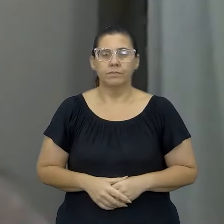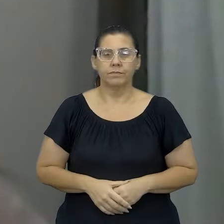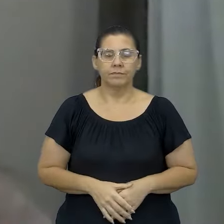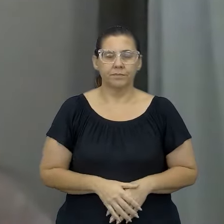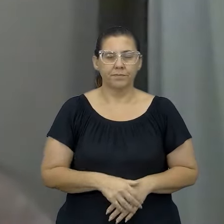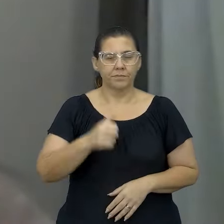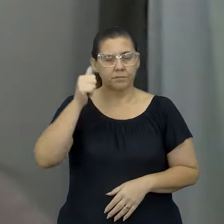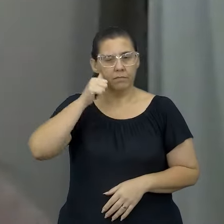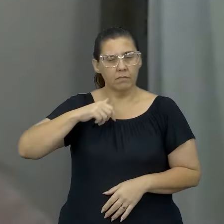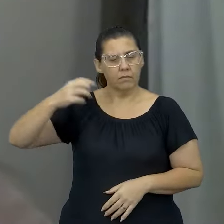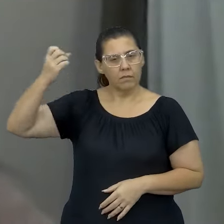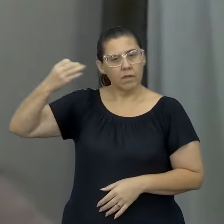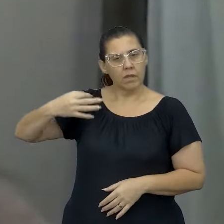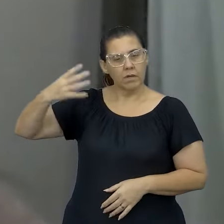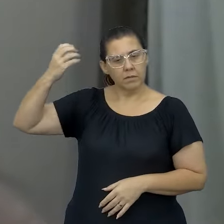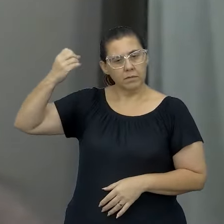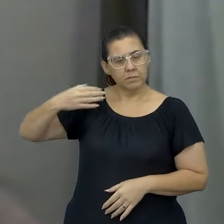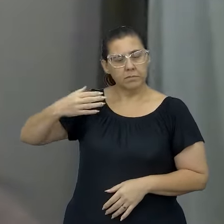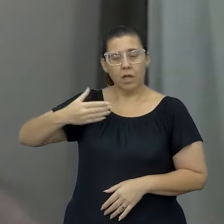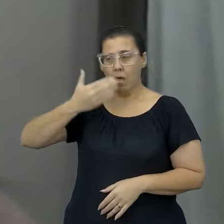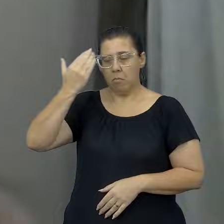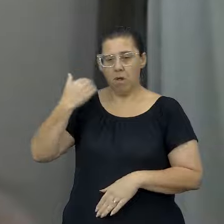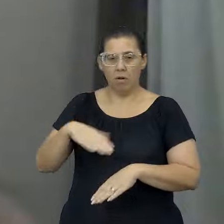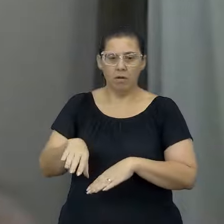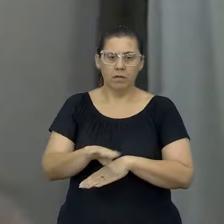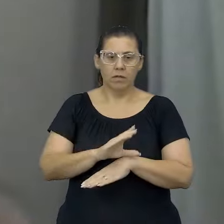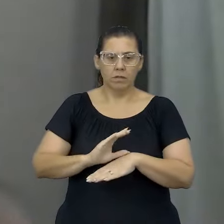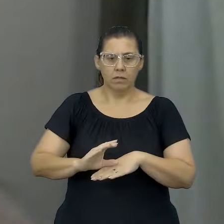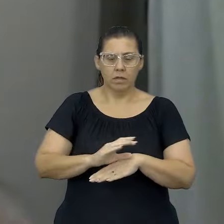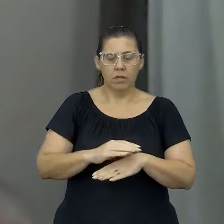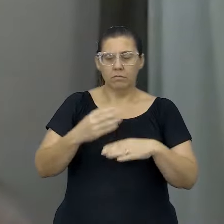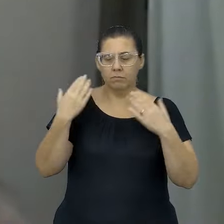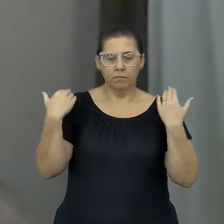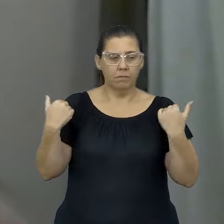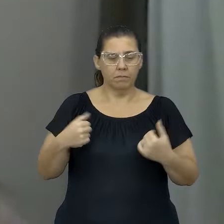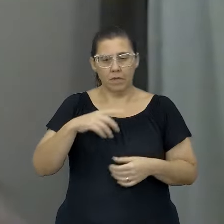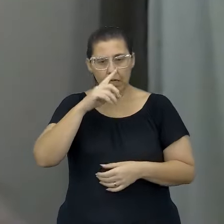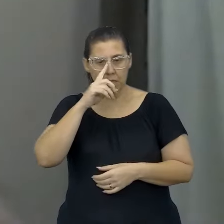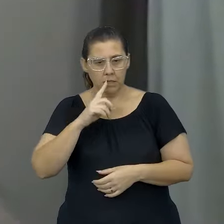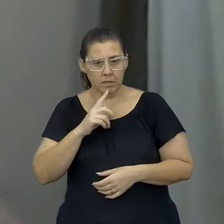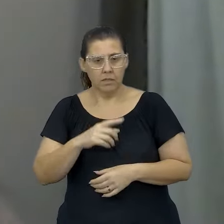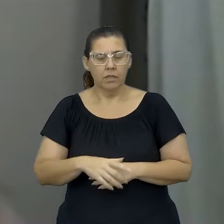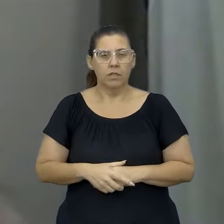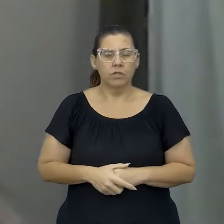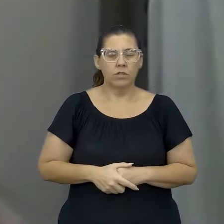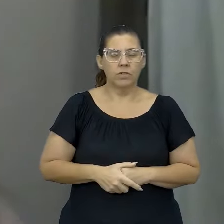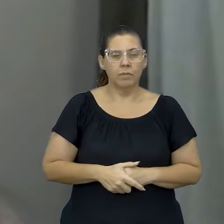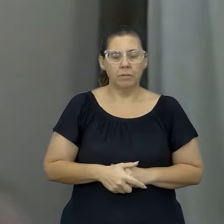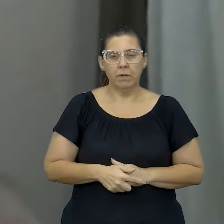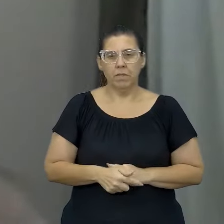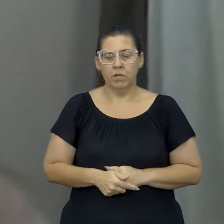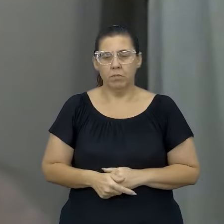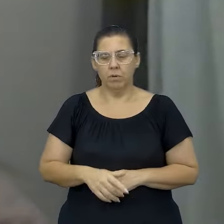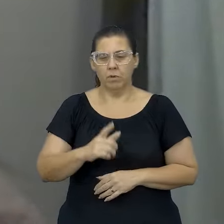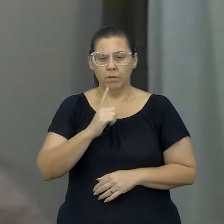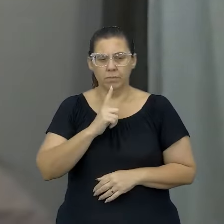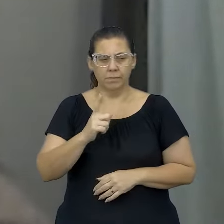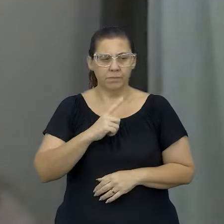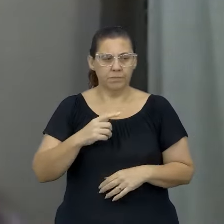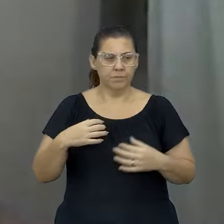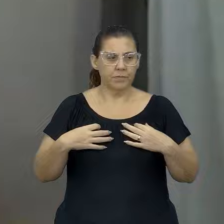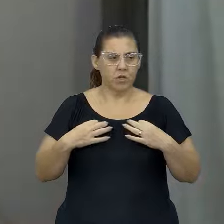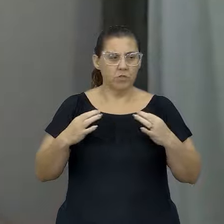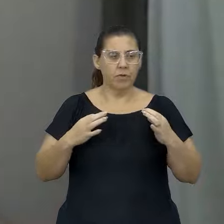mulher branca, de cabelos castanhos, com as pontas mais claras, com umas mechas loiras. Estou vestindo